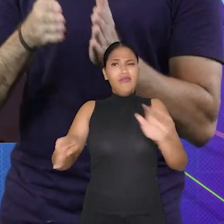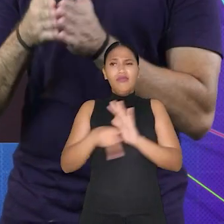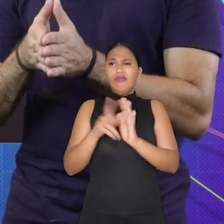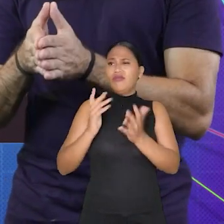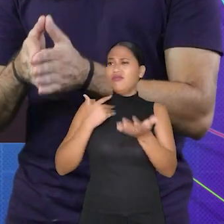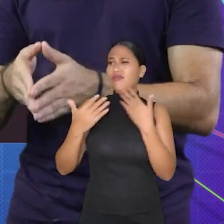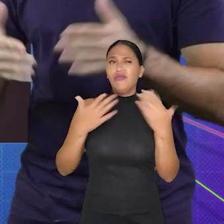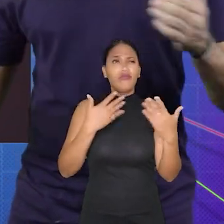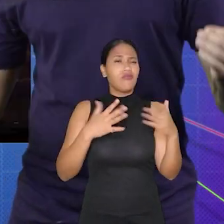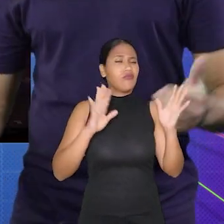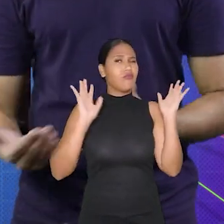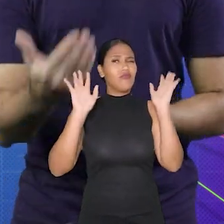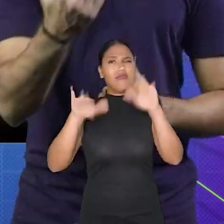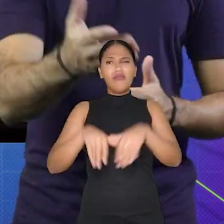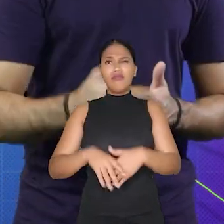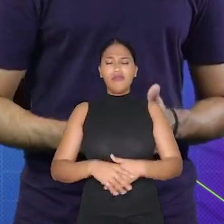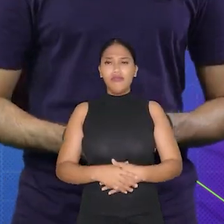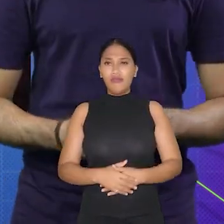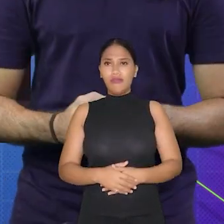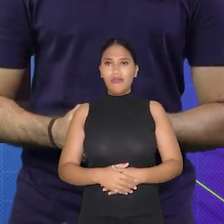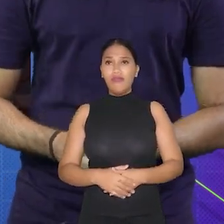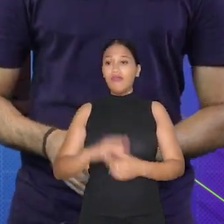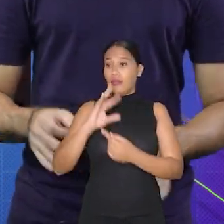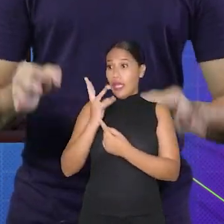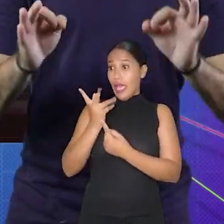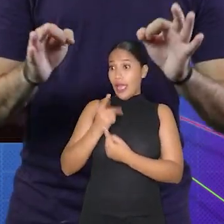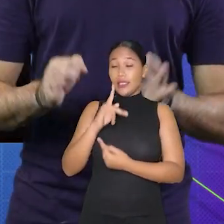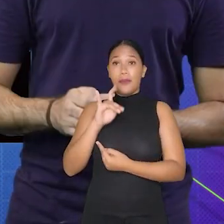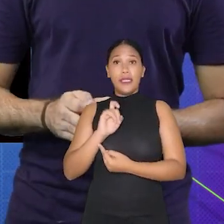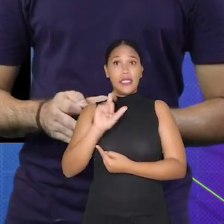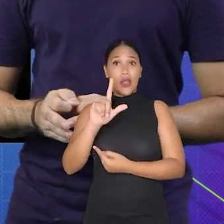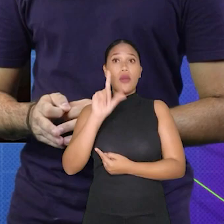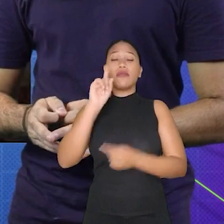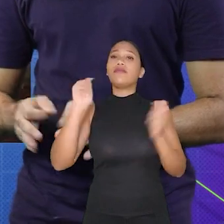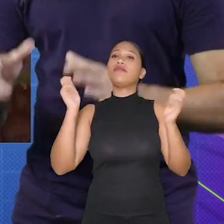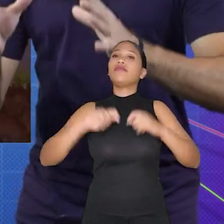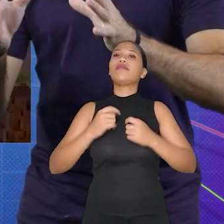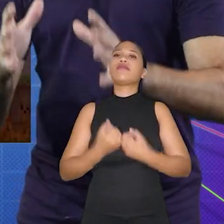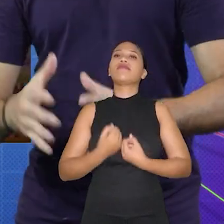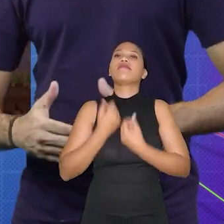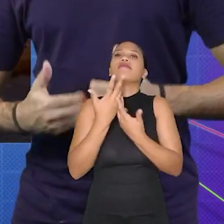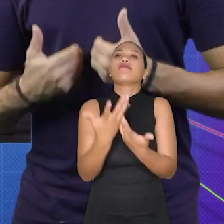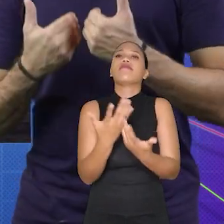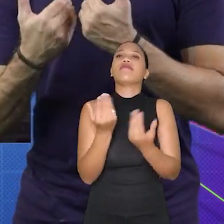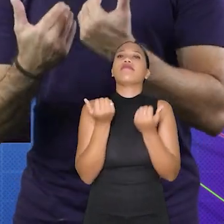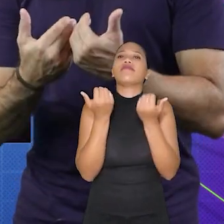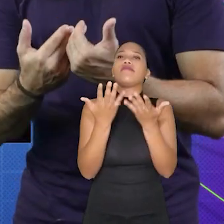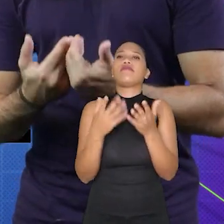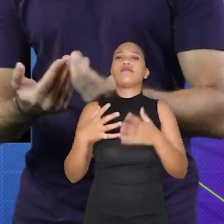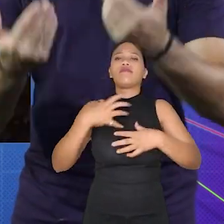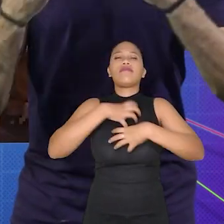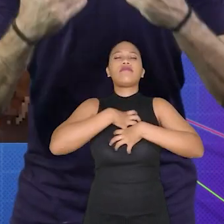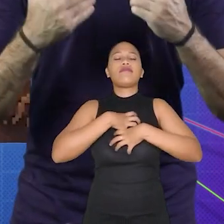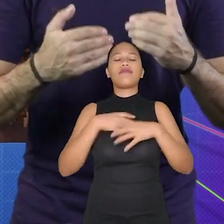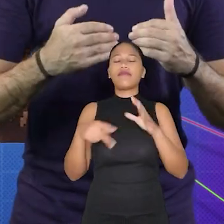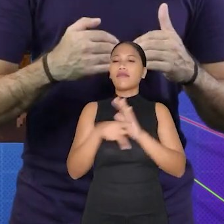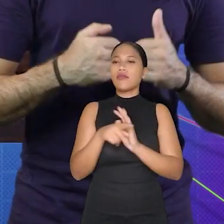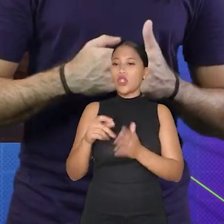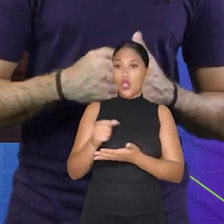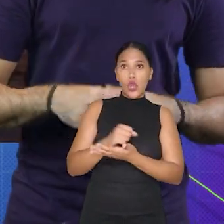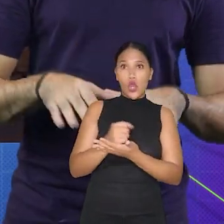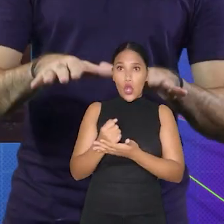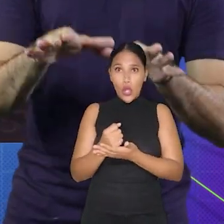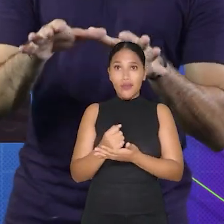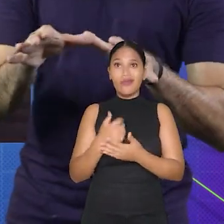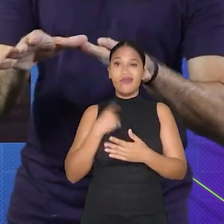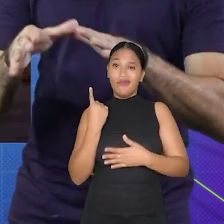necessidade de diálogos ou até mesmo de cenas elaboradas. A arte em pixel art é capaz de transmitir emoções e sensações ao